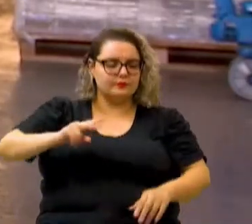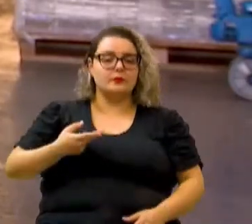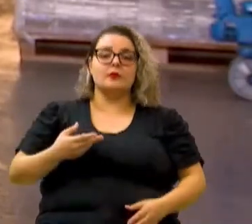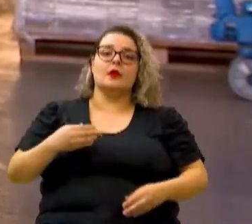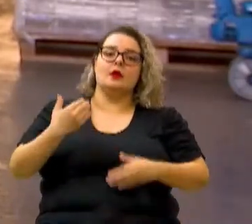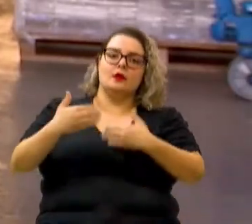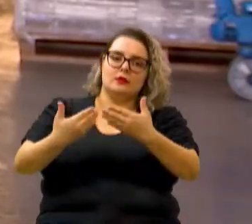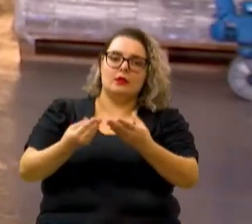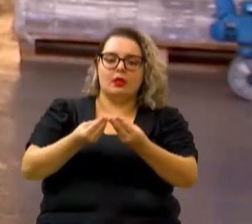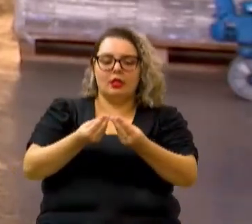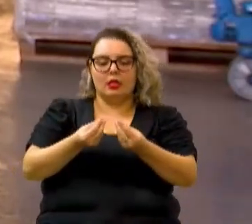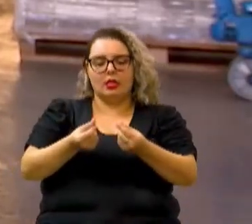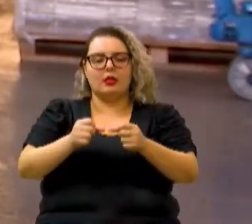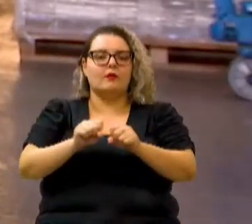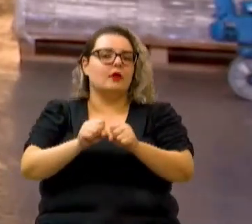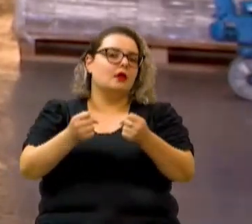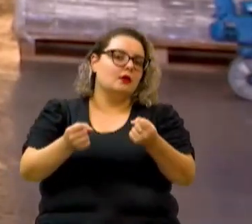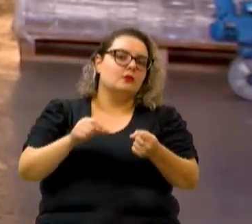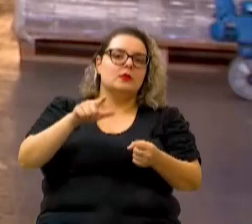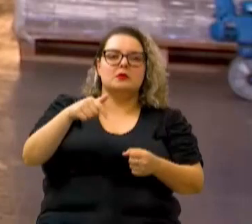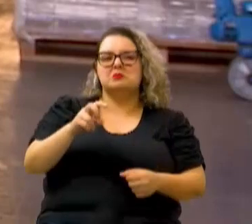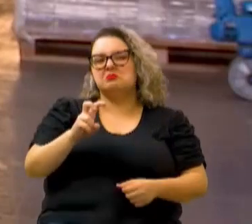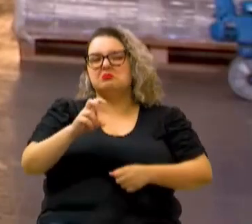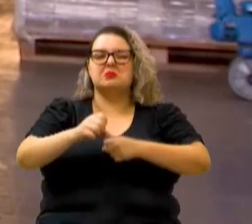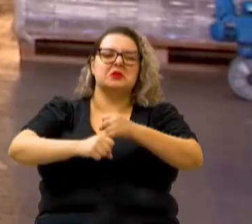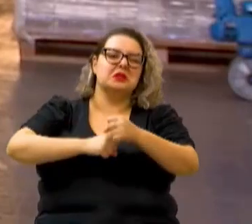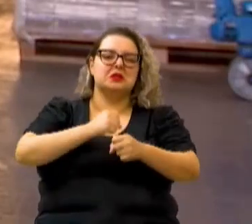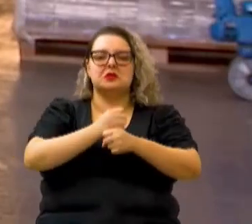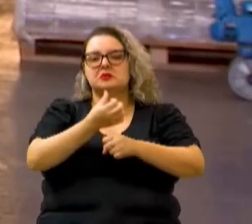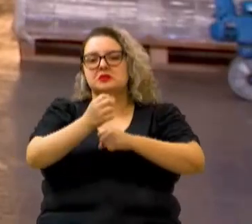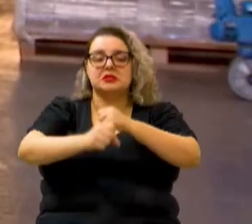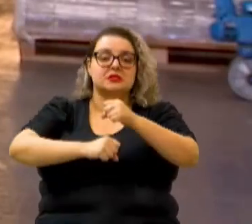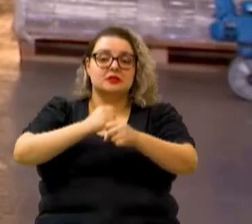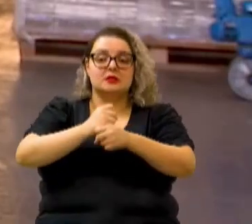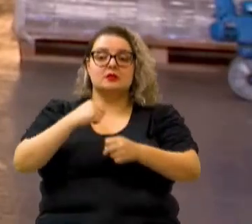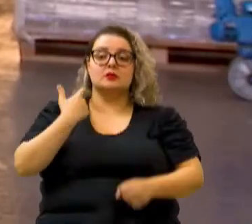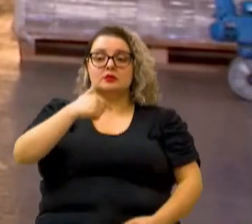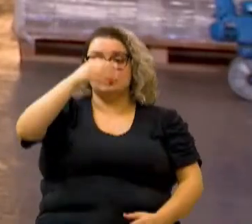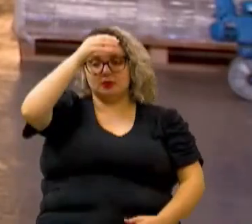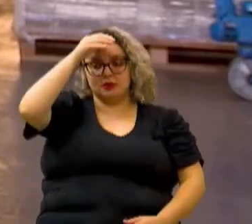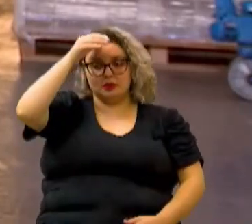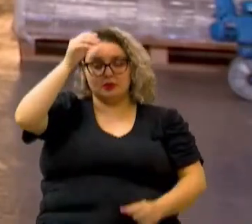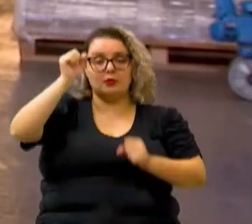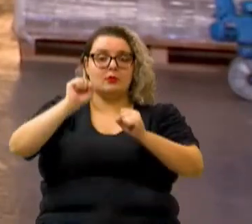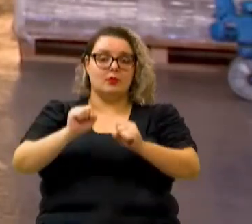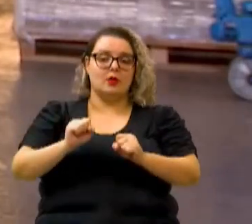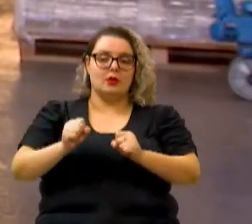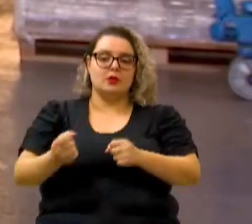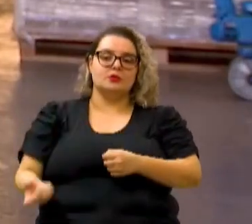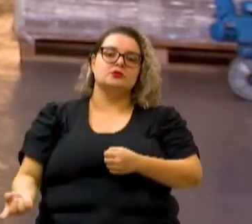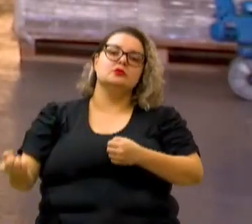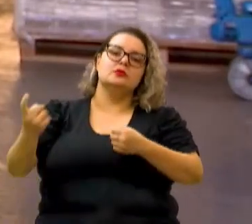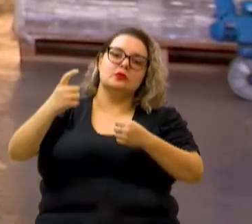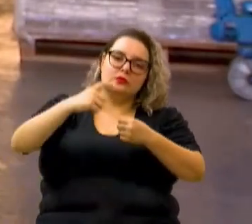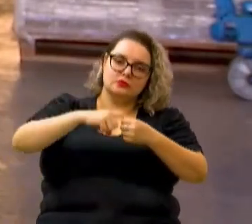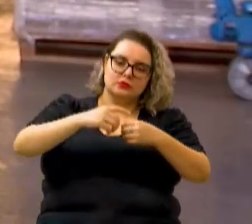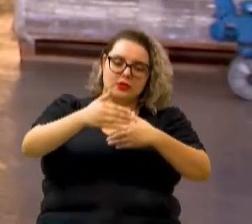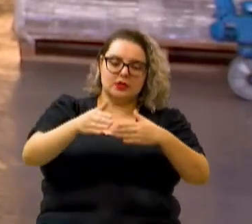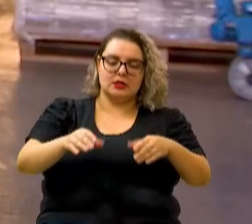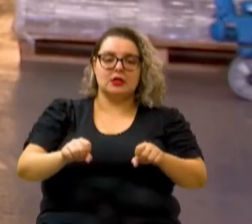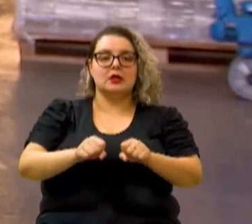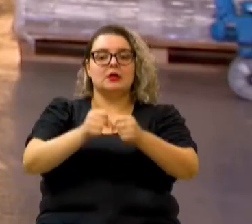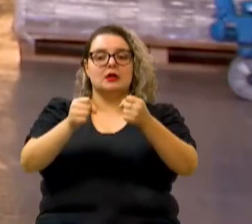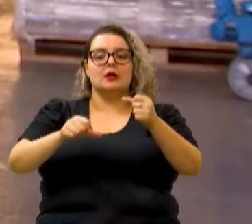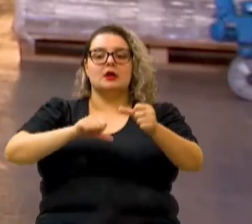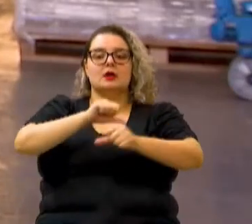vezes e com o tempo ela vai se deteriorando, vai quebrando. Depois de uns 5, 6 anos, os nossos clientes podem enviar